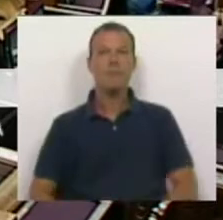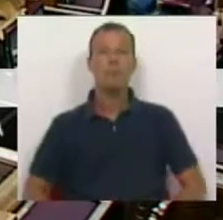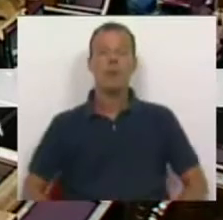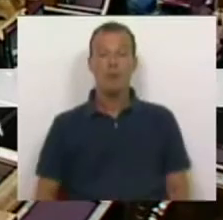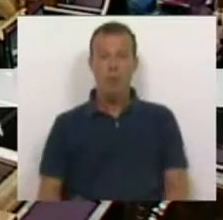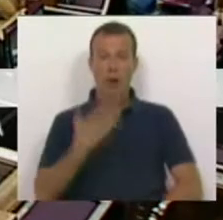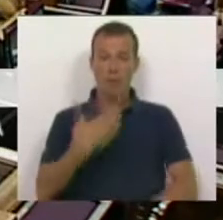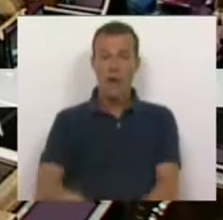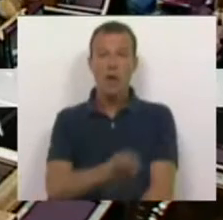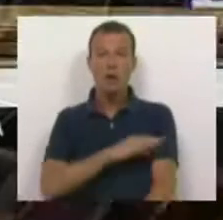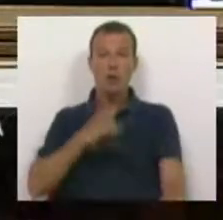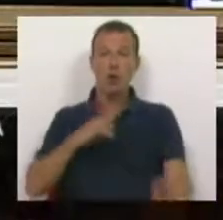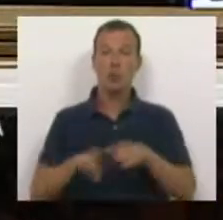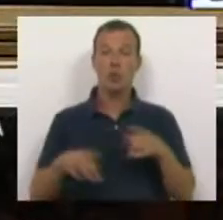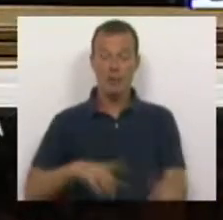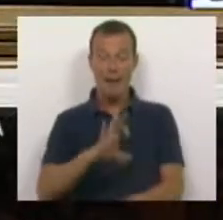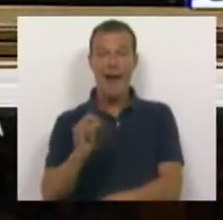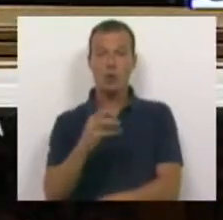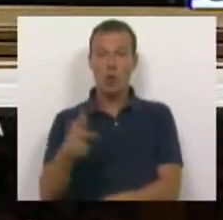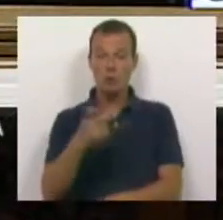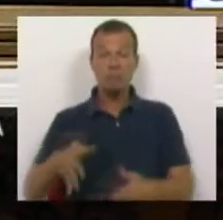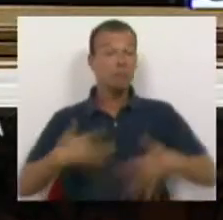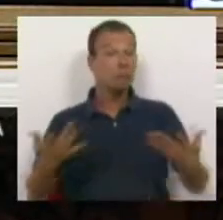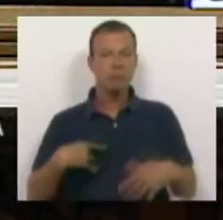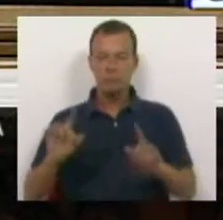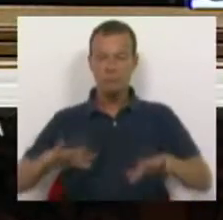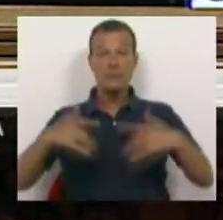Muito obrigado, Sr. Deputado Heitor de Sousa, para apresentar a iniciativa do Grupo Parlamentar do PS.